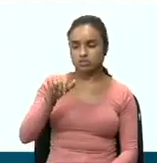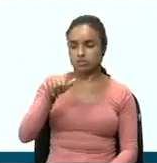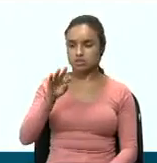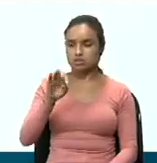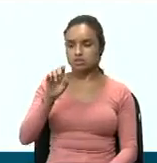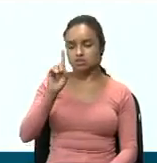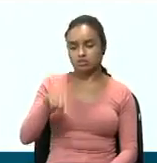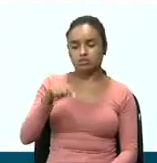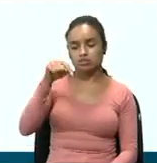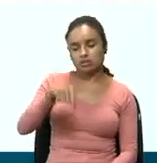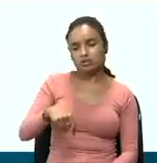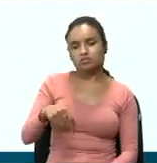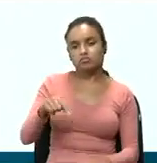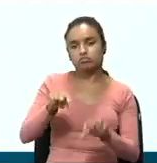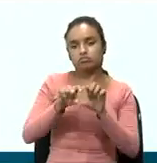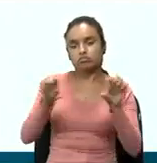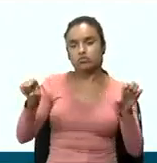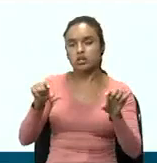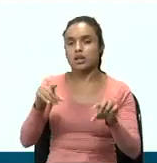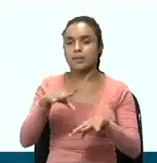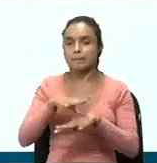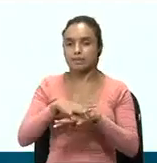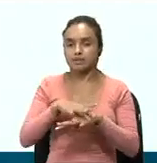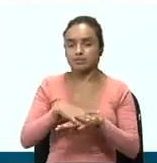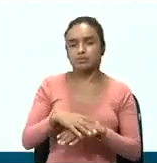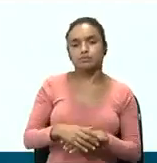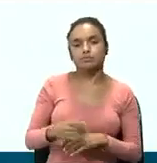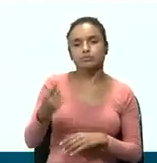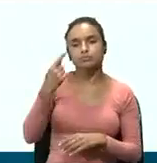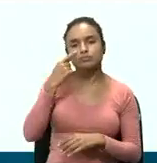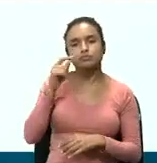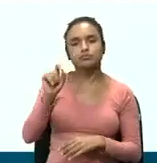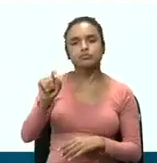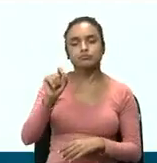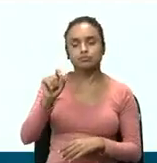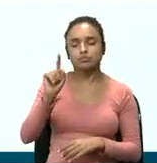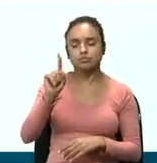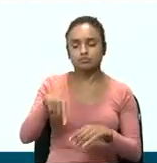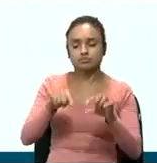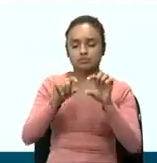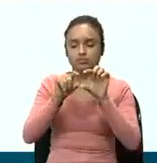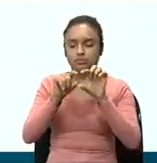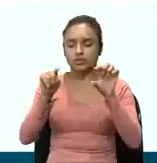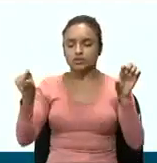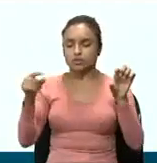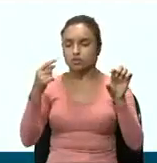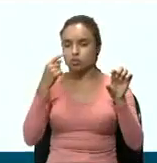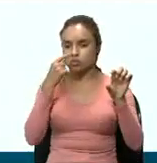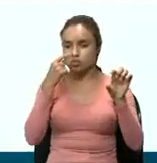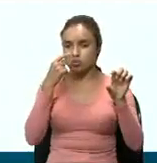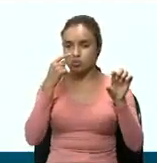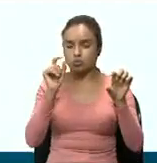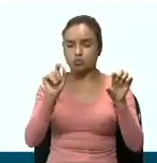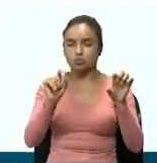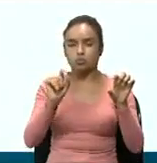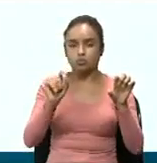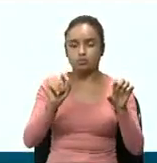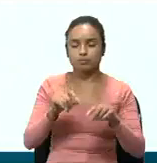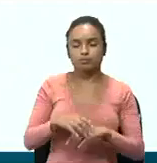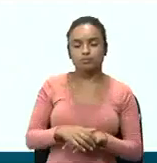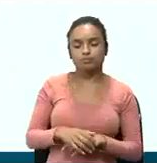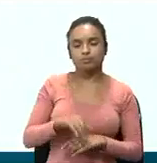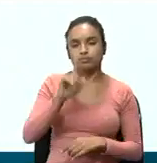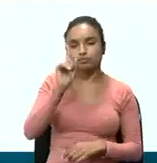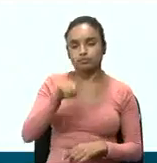série. Nesse caso, como que nós vamos fazer? Olhando para a estrutura dessa série, nós podemos perceber que ela é uma